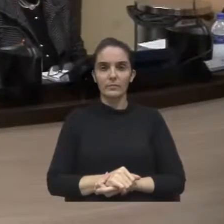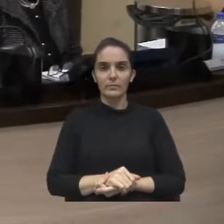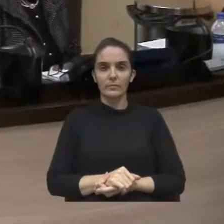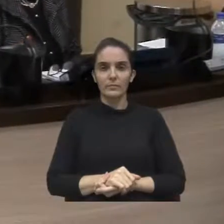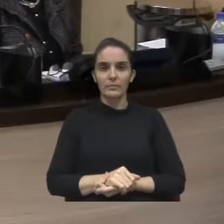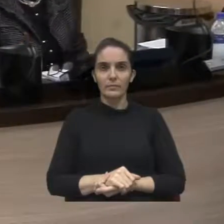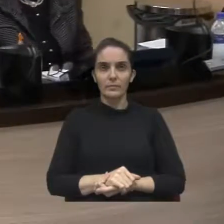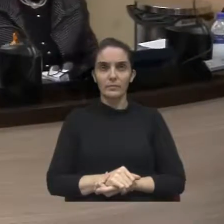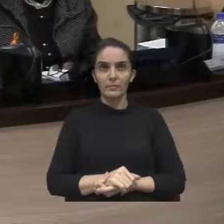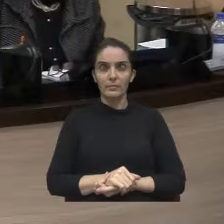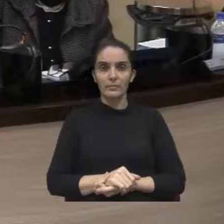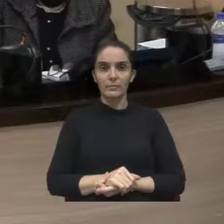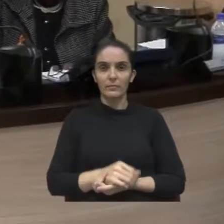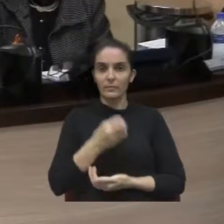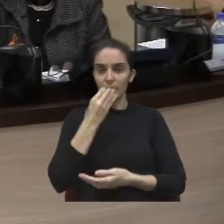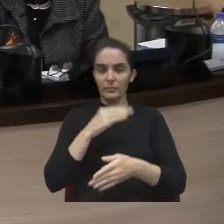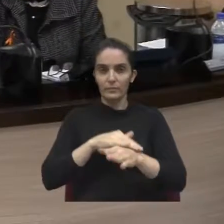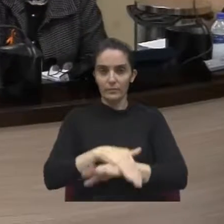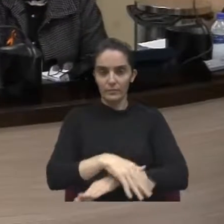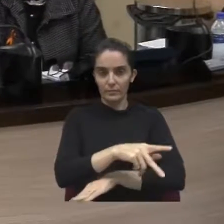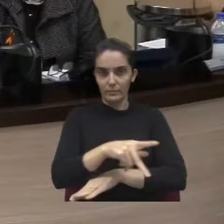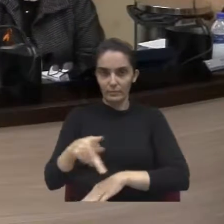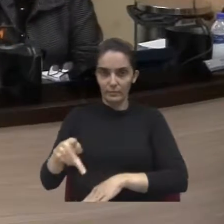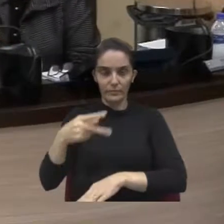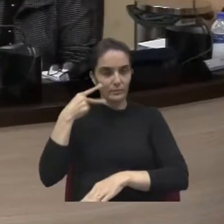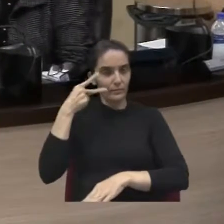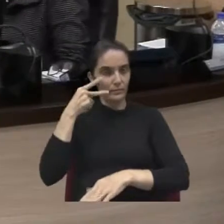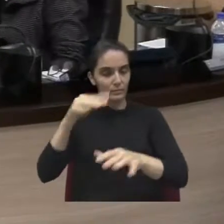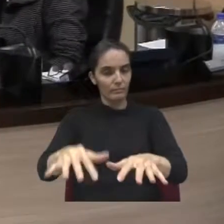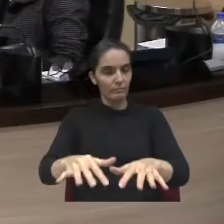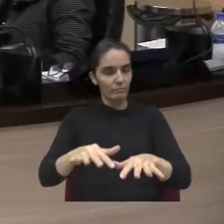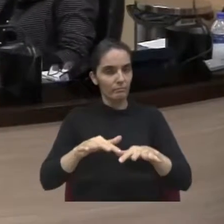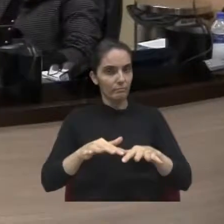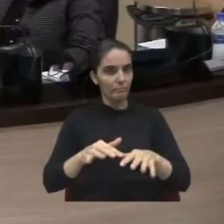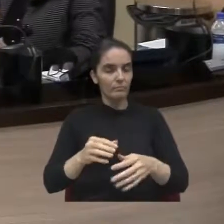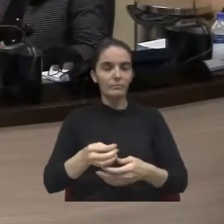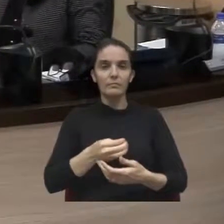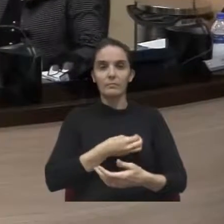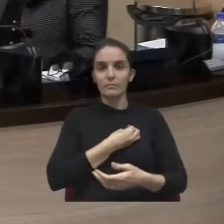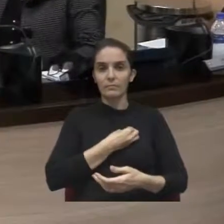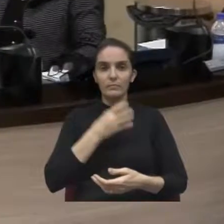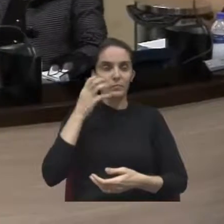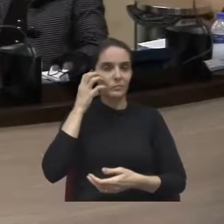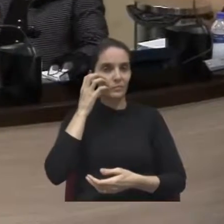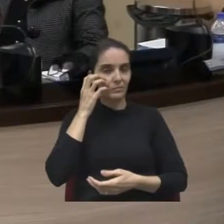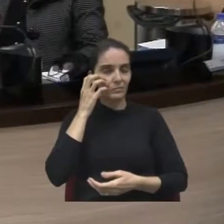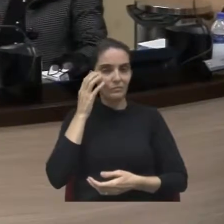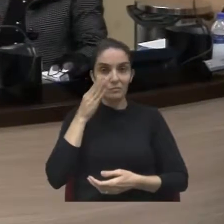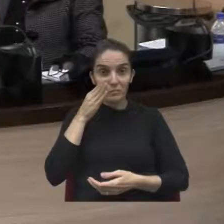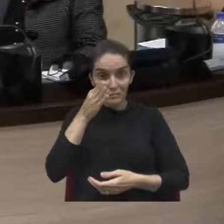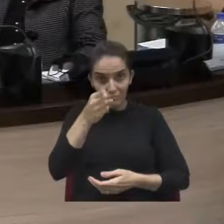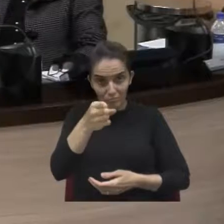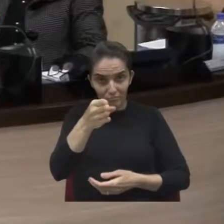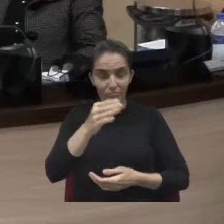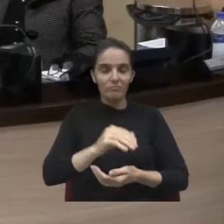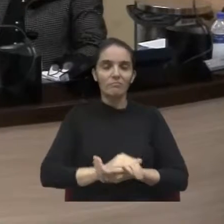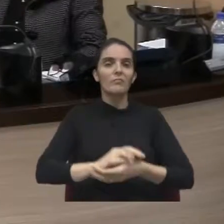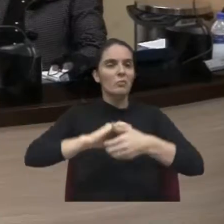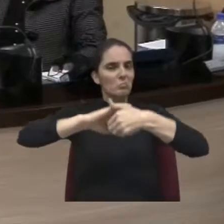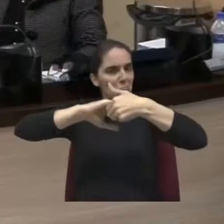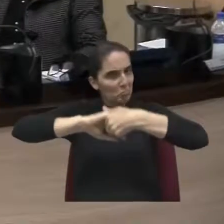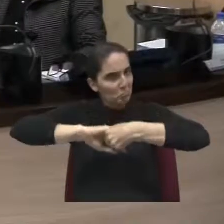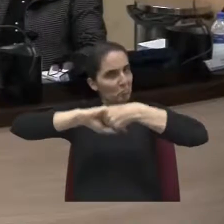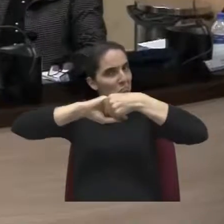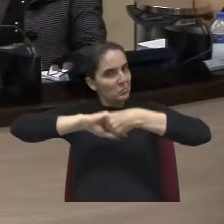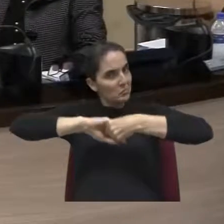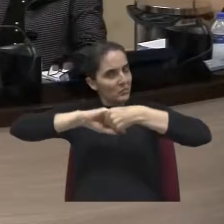Boa noite, presidente, nobres pares, público que nos acompanha. Vereador Marcelo Rossi, me dirijo a você para parabenizá-lo por essa